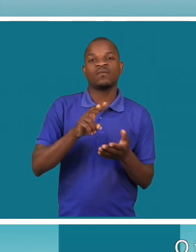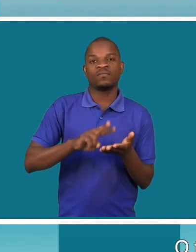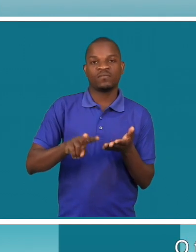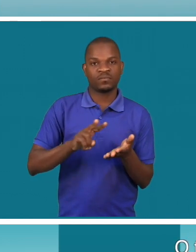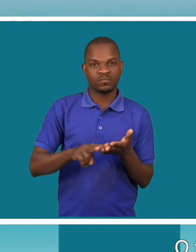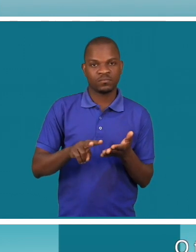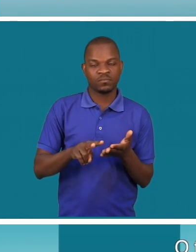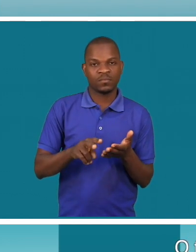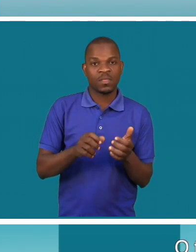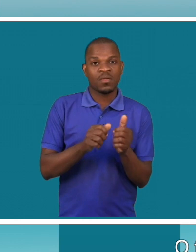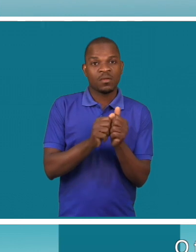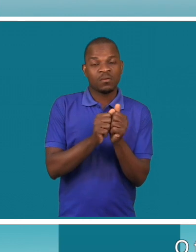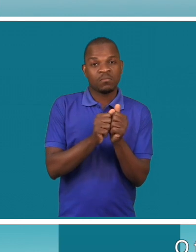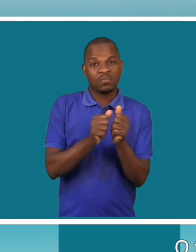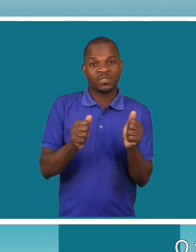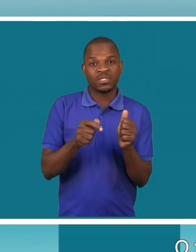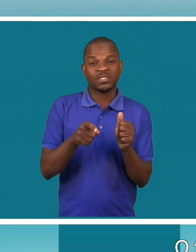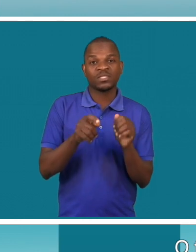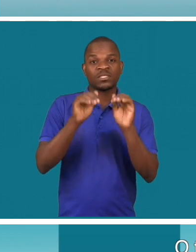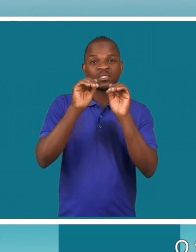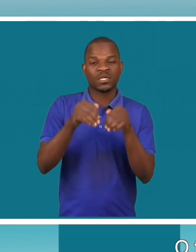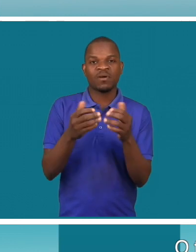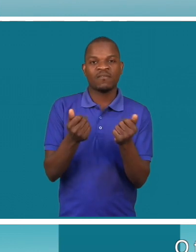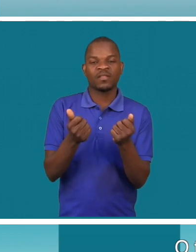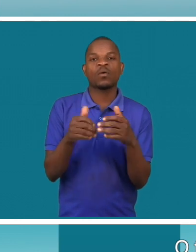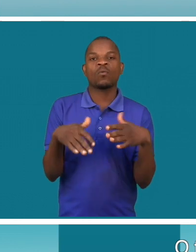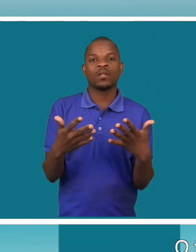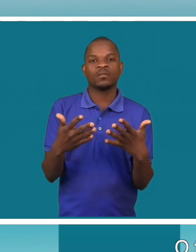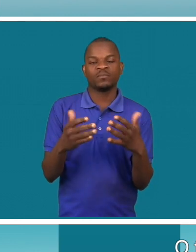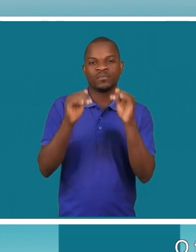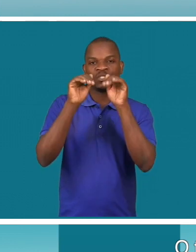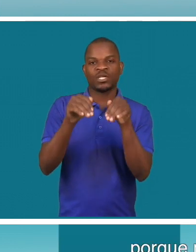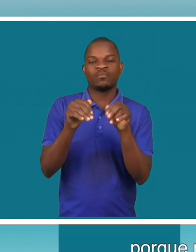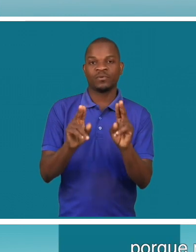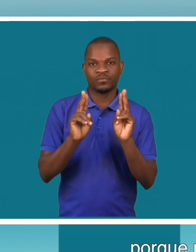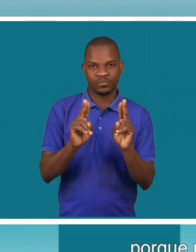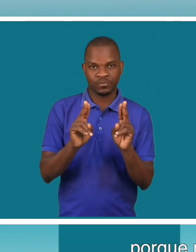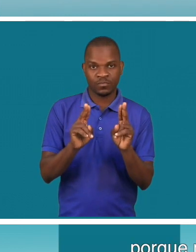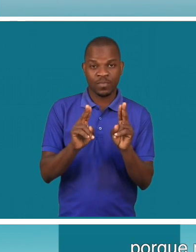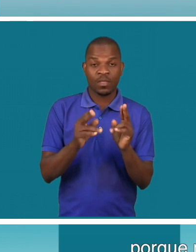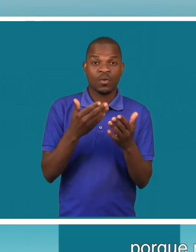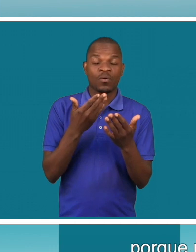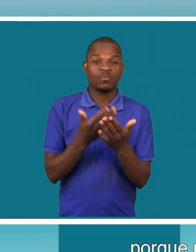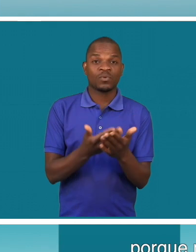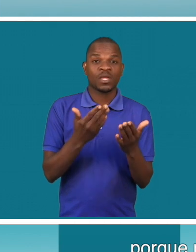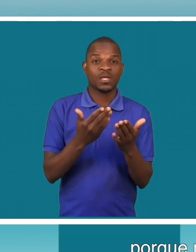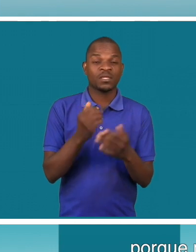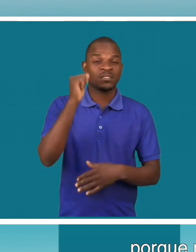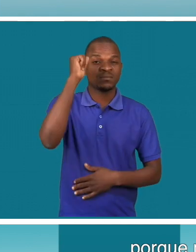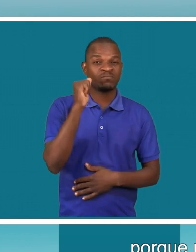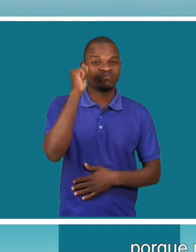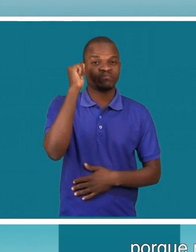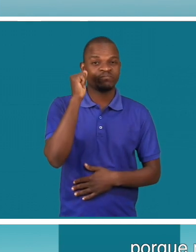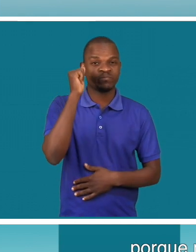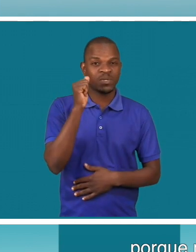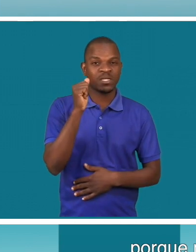Isso, eu, os transportes que mais facilitaram para mim são os vulgos chapa 100. Porque os semicoletivos, os